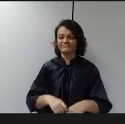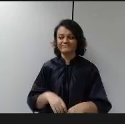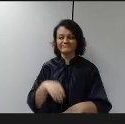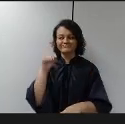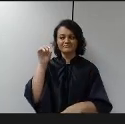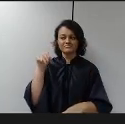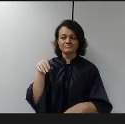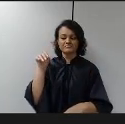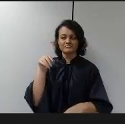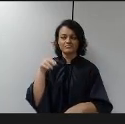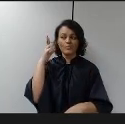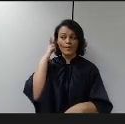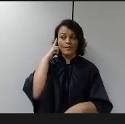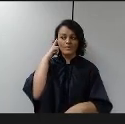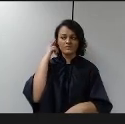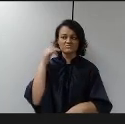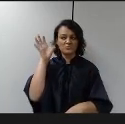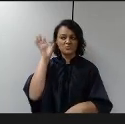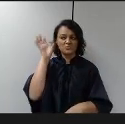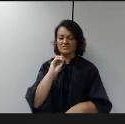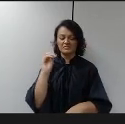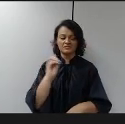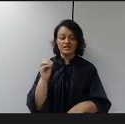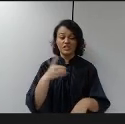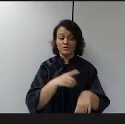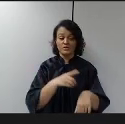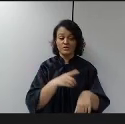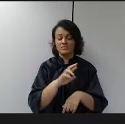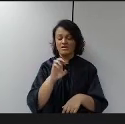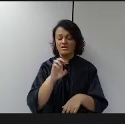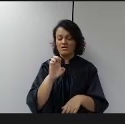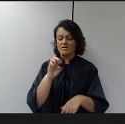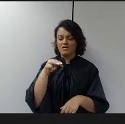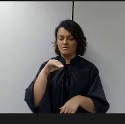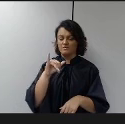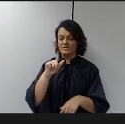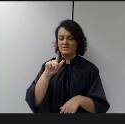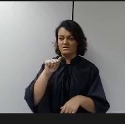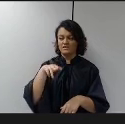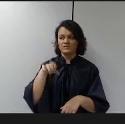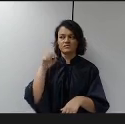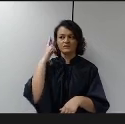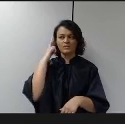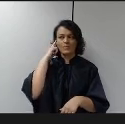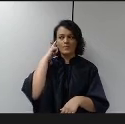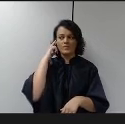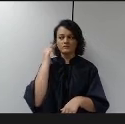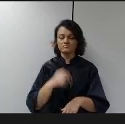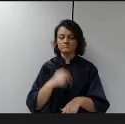Doutora Emiliana está sem som também. Pronto? Pois não, doutor Pedro.